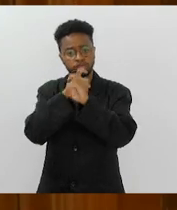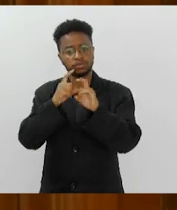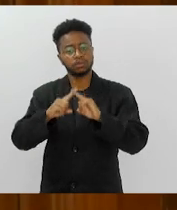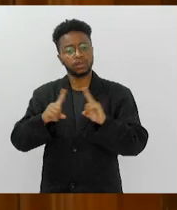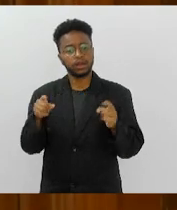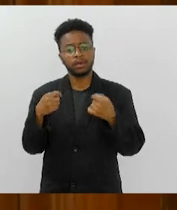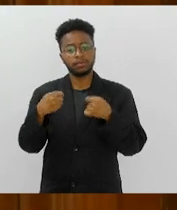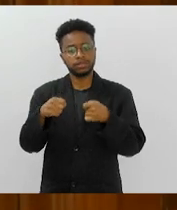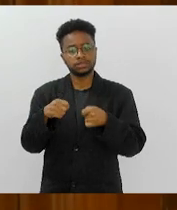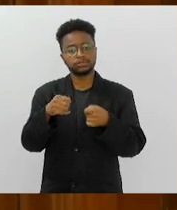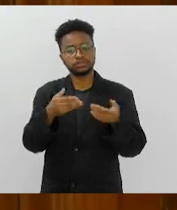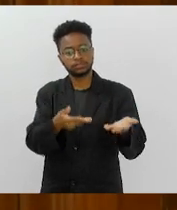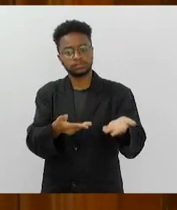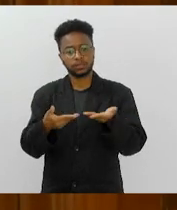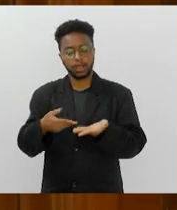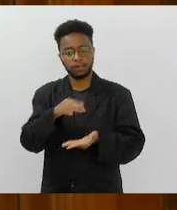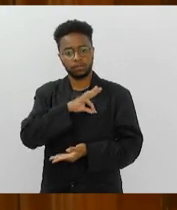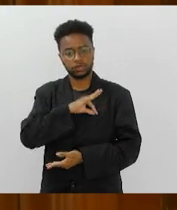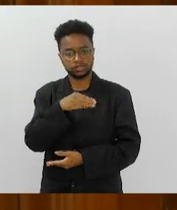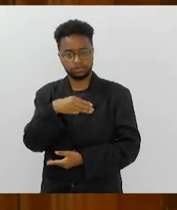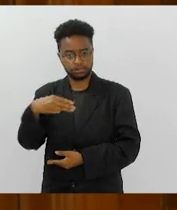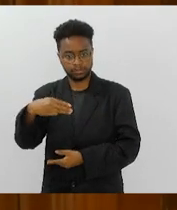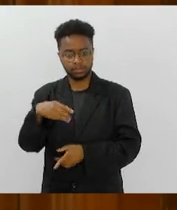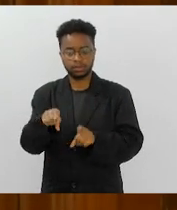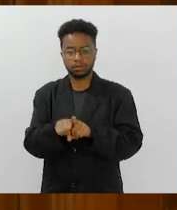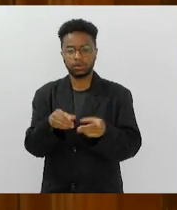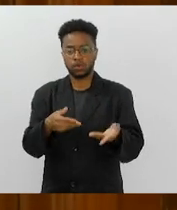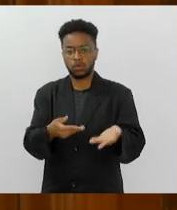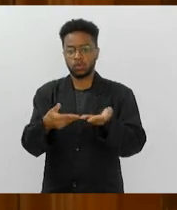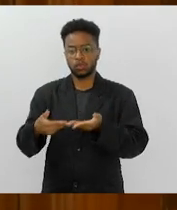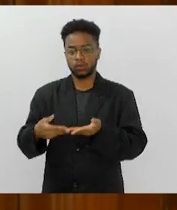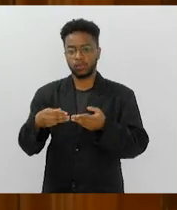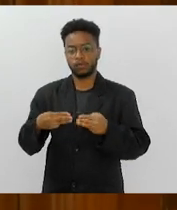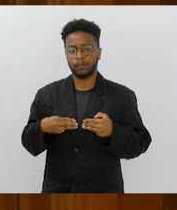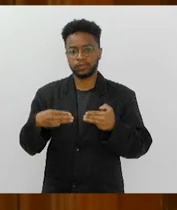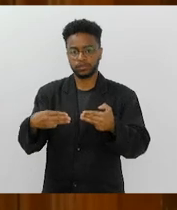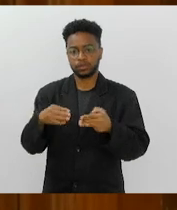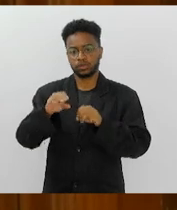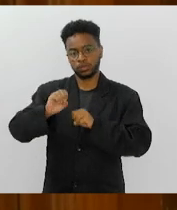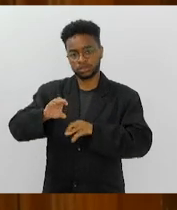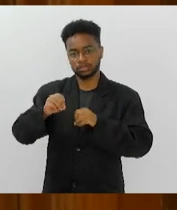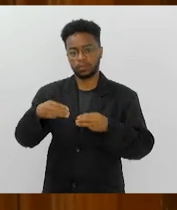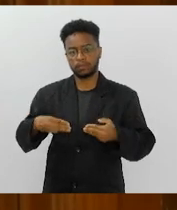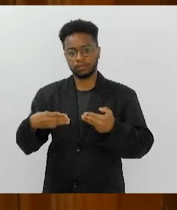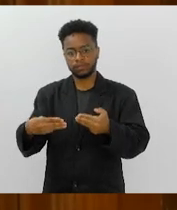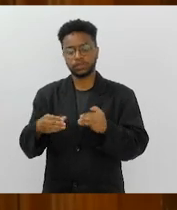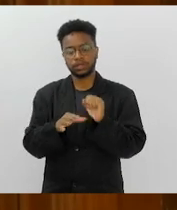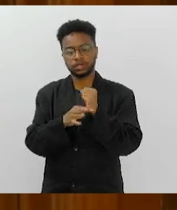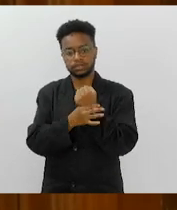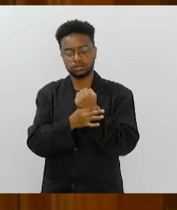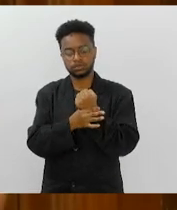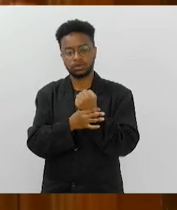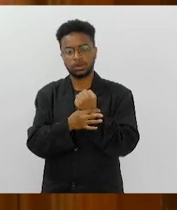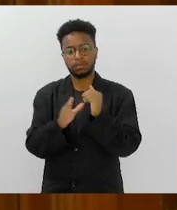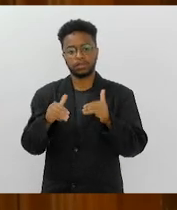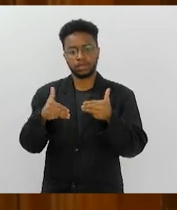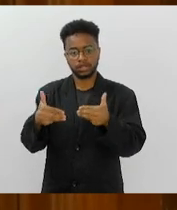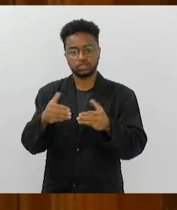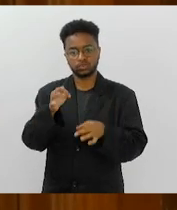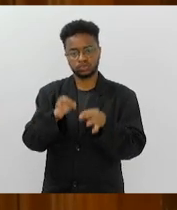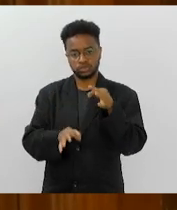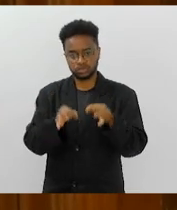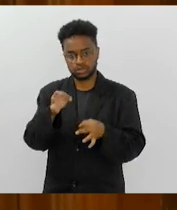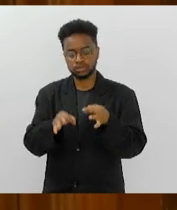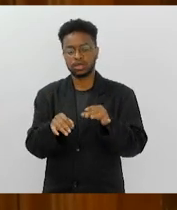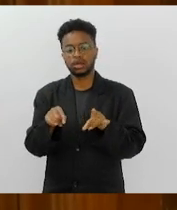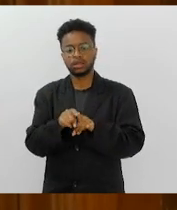traga a Polícia Militar, né, traga o Ministério da Educação, Ministério da Segurança, Ministério da Justiça e Segurança Pública, tragam